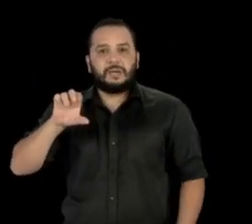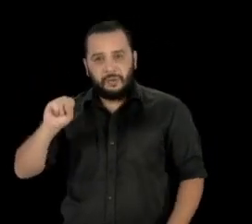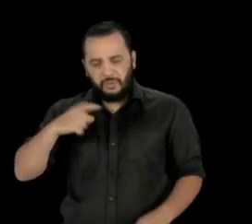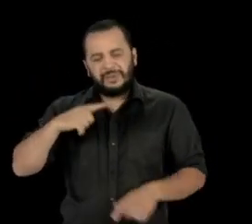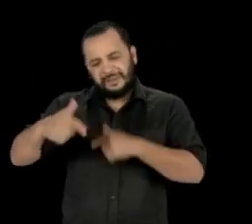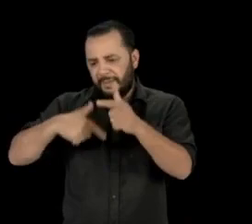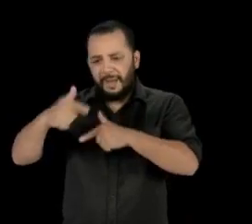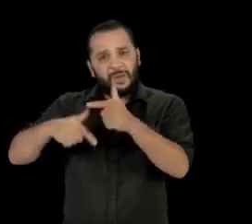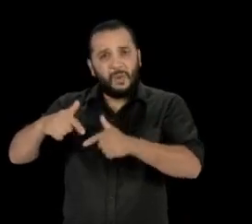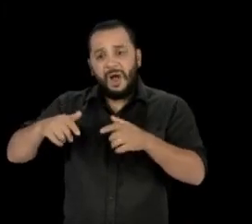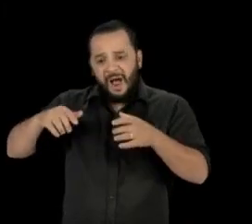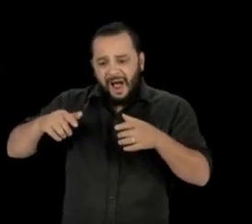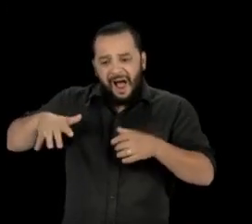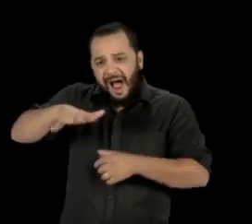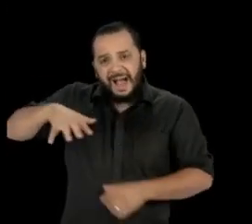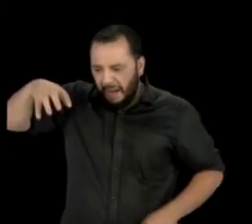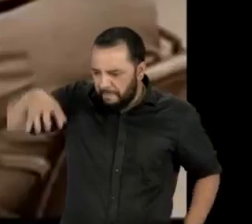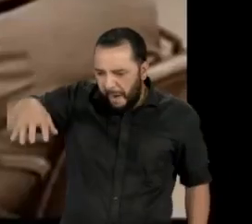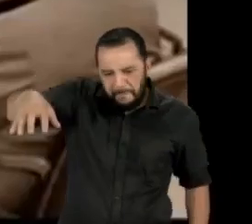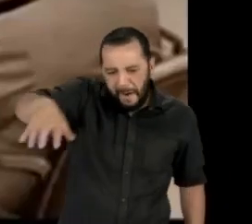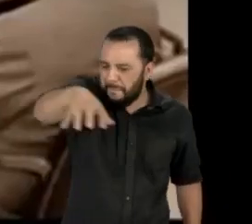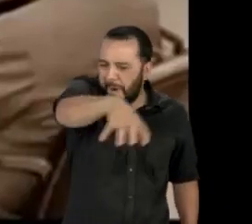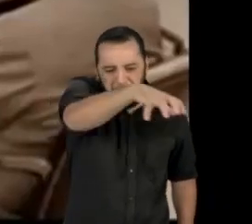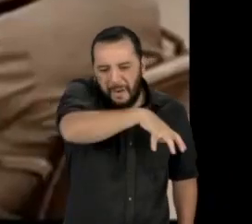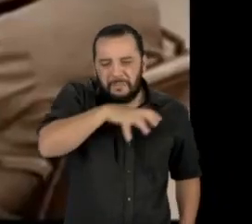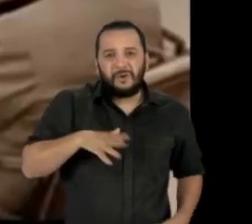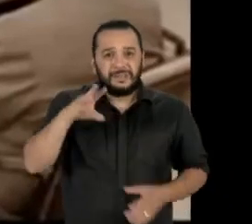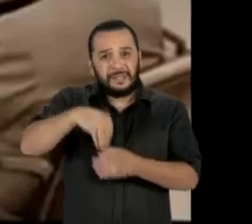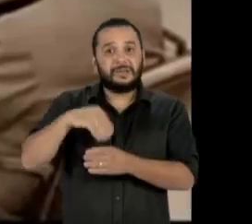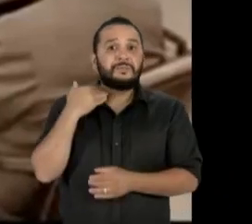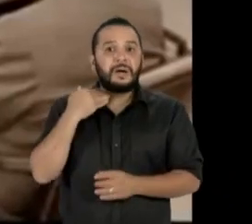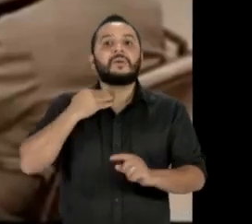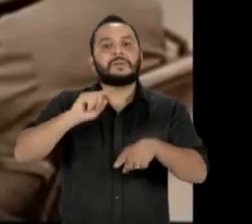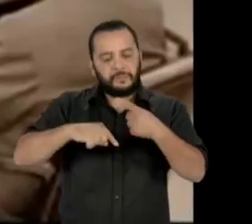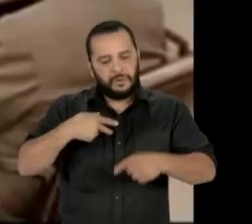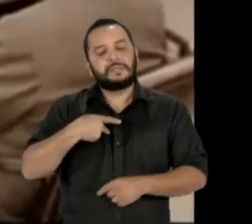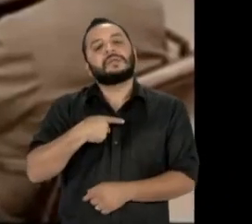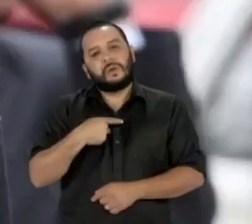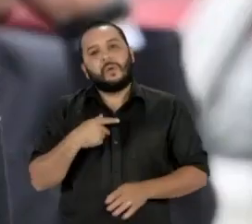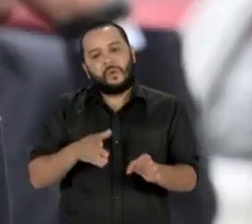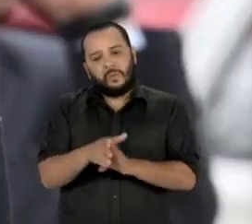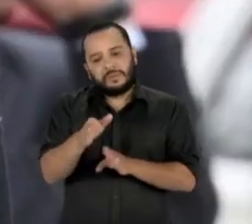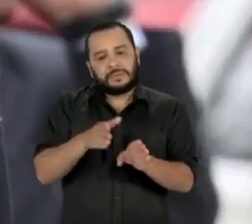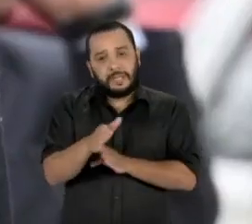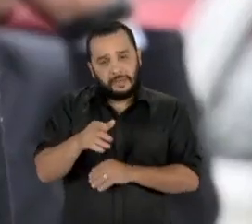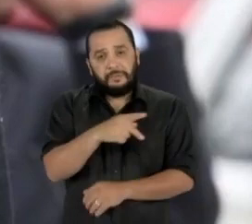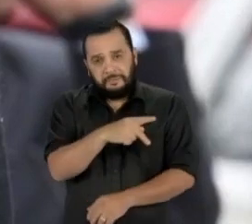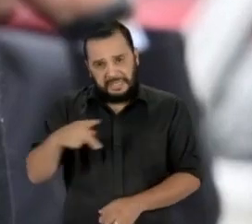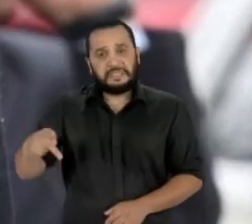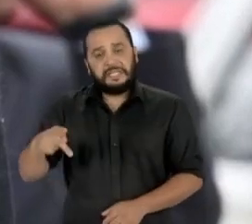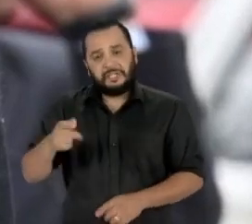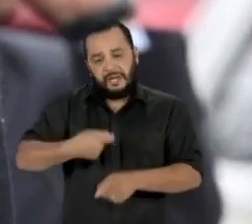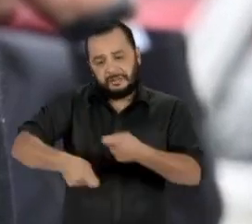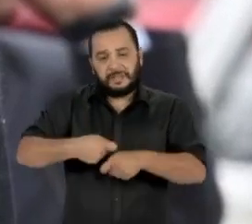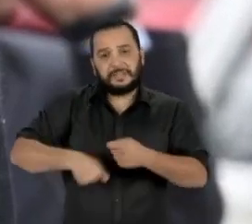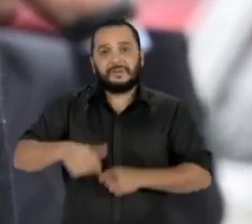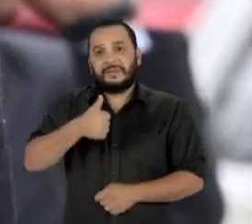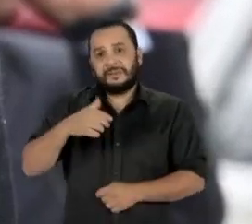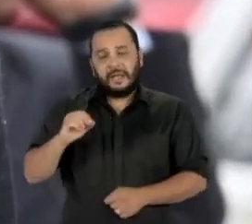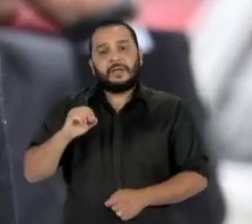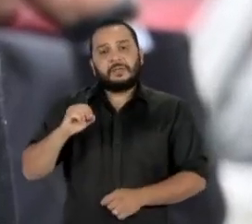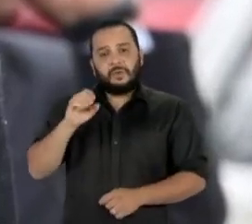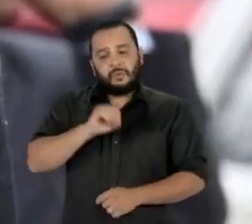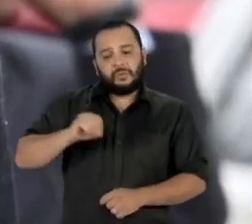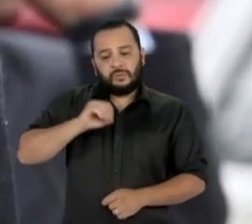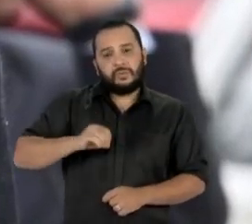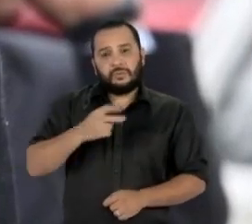e galgou toda a hierarquia. Deixou o cargo de presidente do Conselho de Administração em 10 de outubro de 2017,